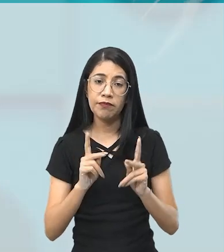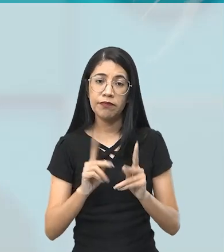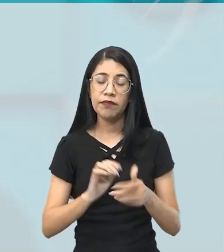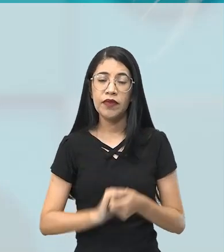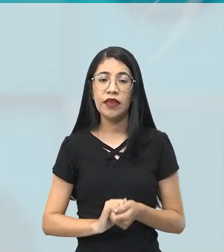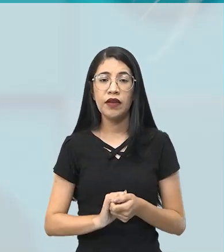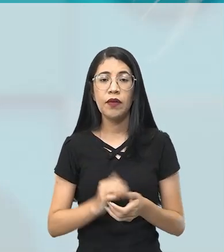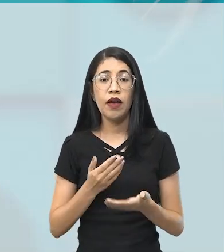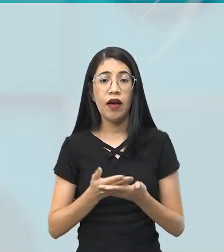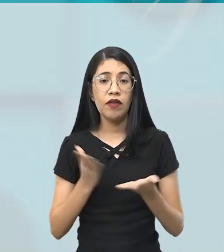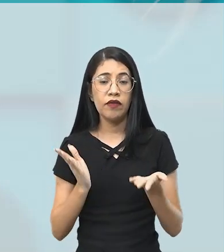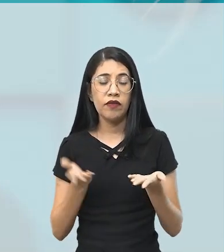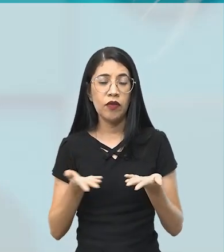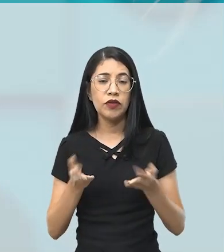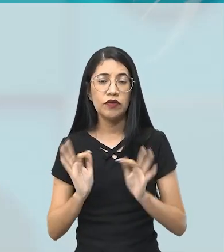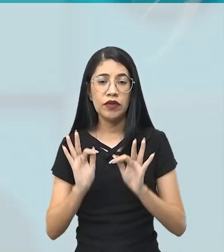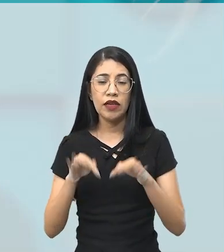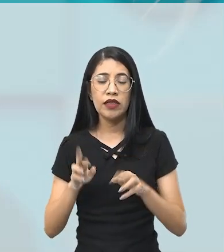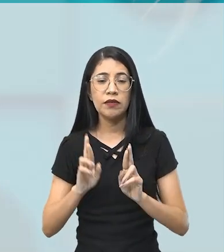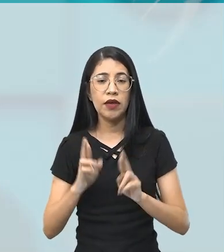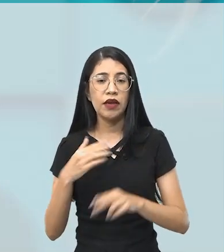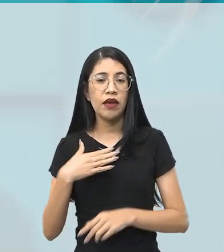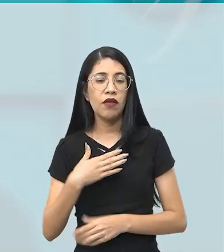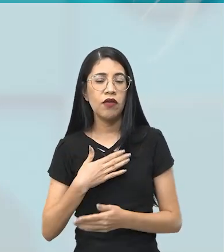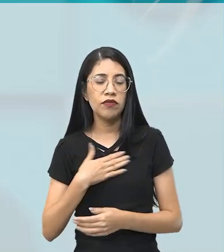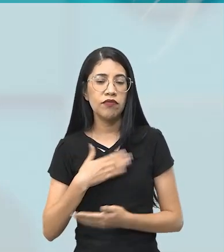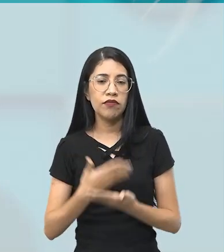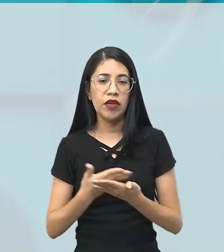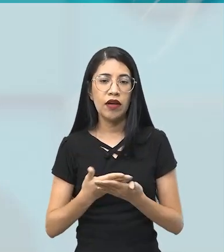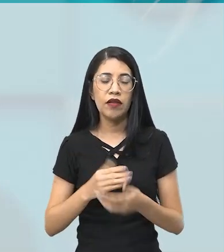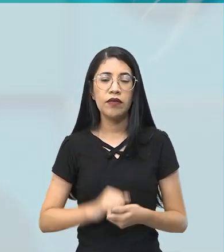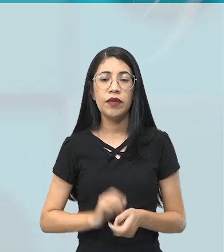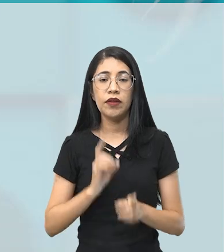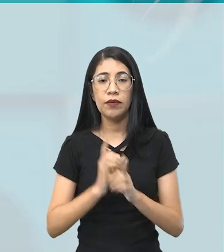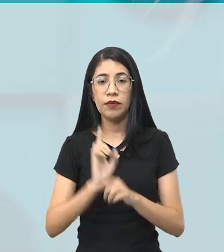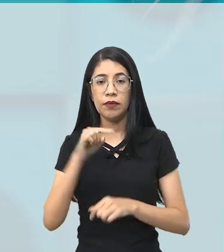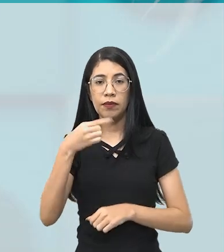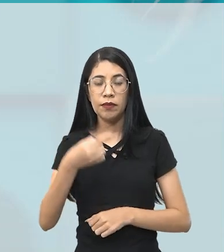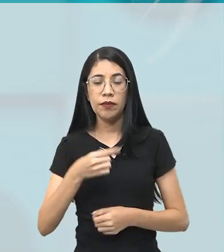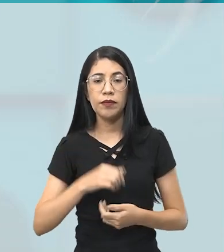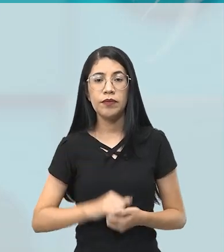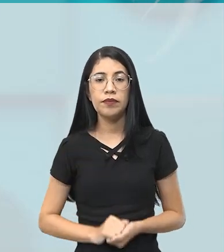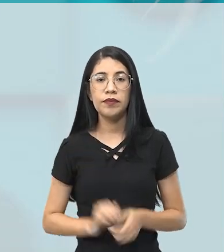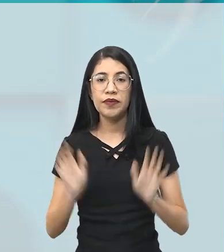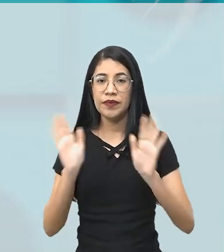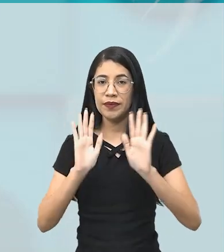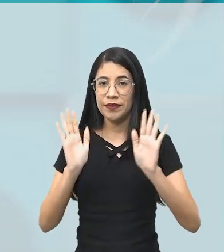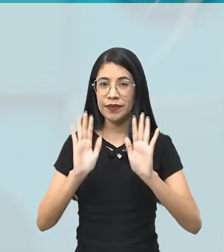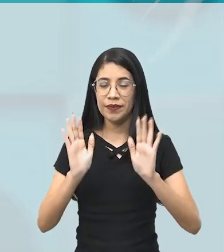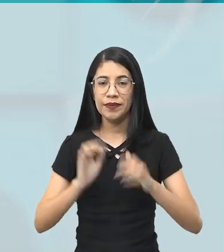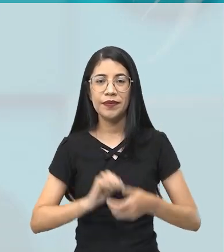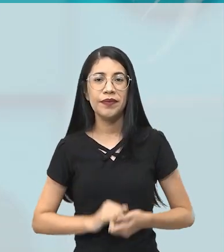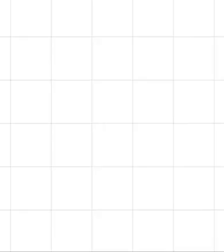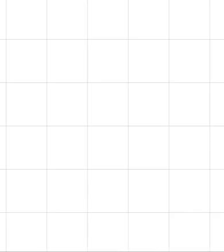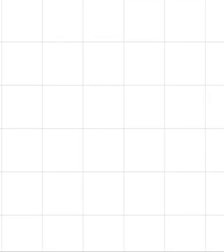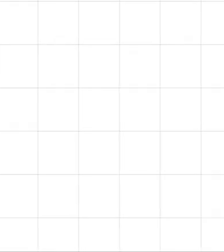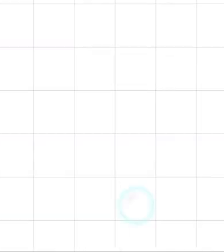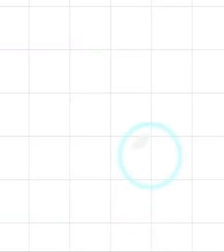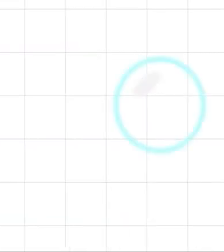Eu vou ficando por aqui, espero que vocês tenham gostado da nossa aula e a gente volta numa próxima oportunidade. Até lá, tchau, tchau!